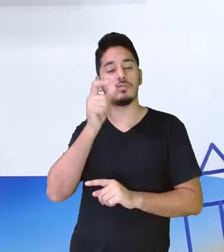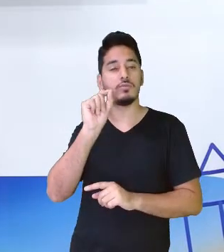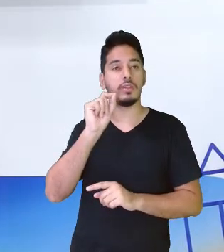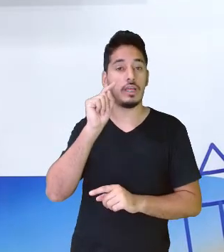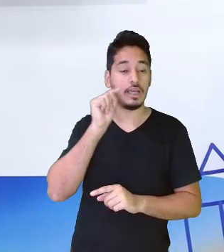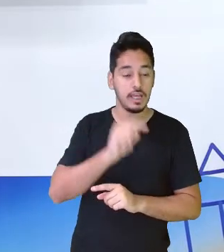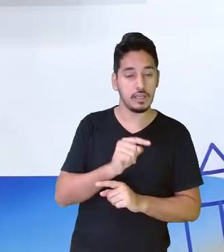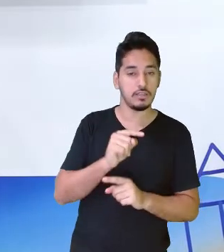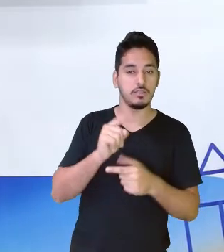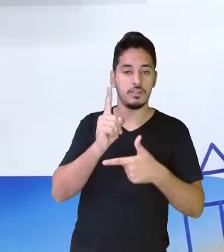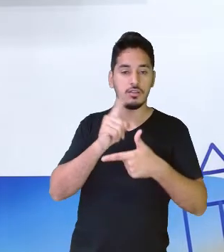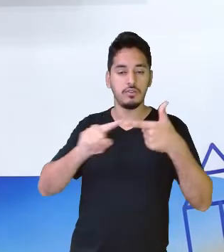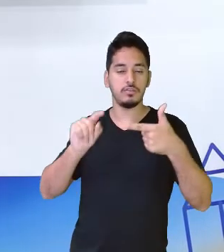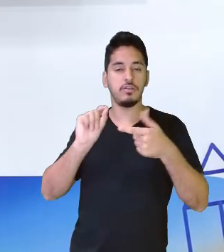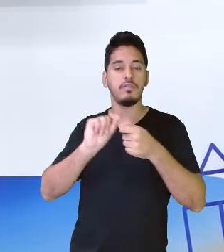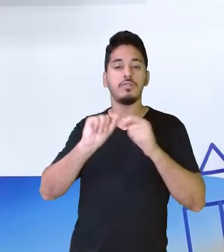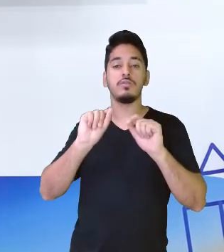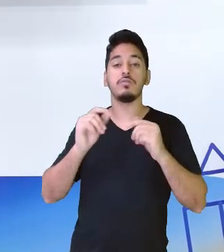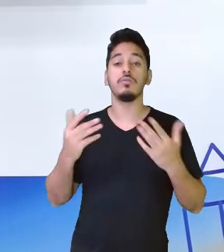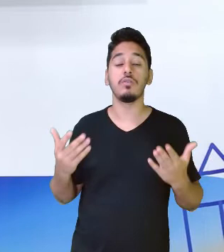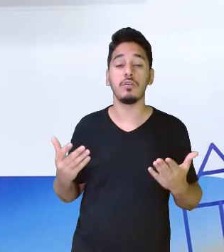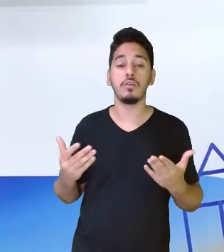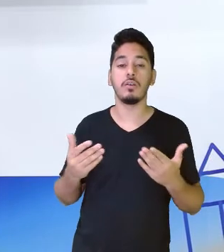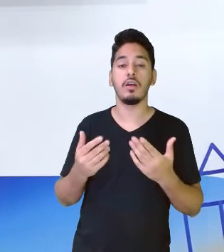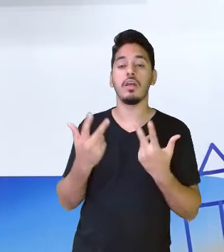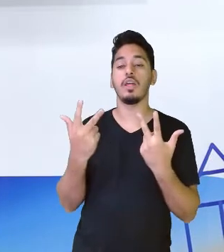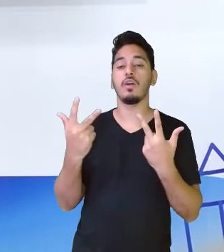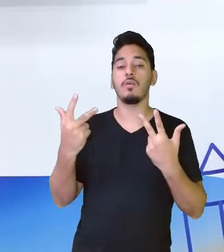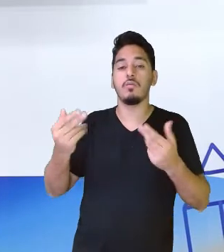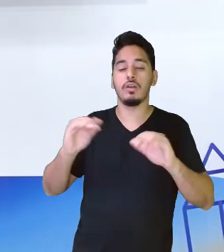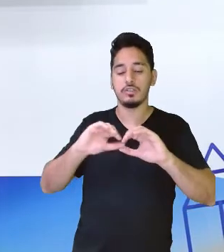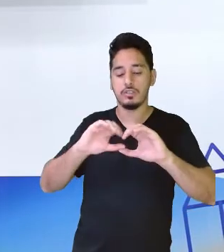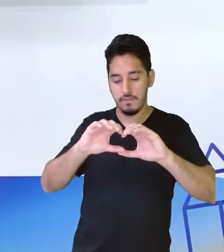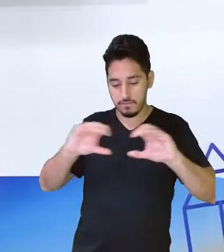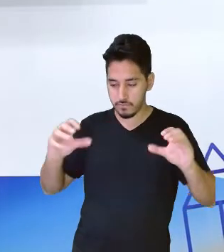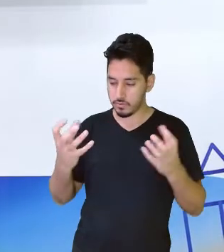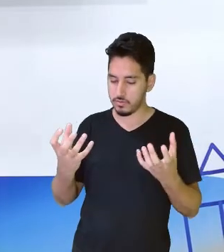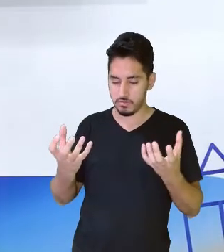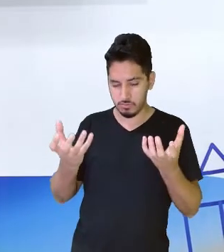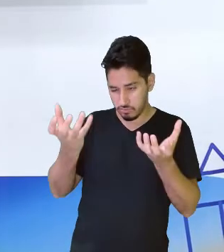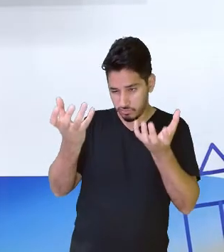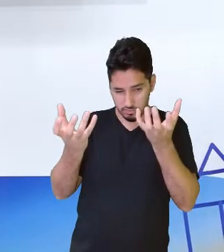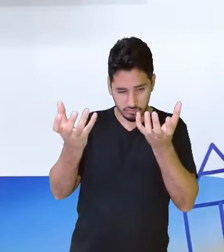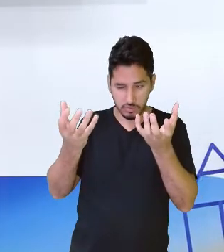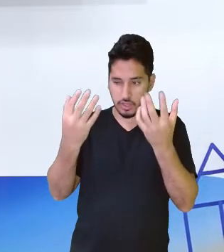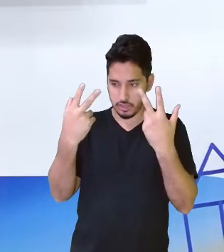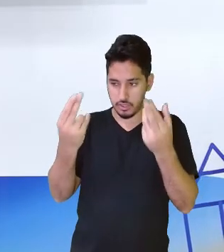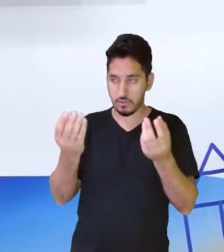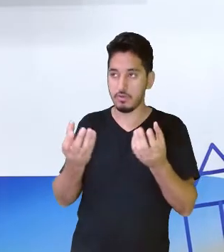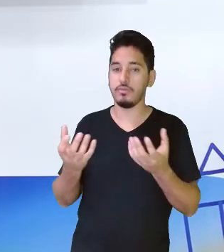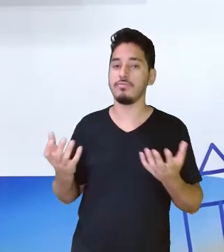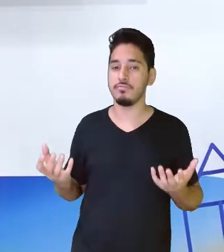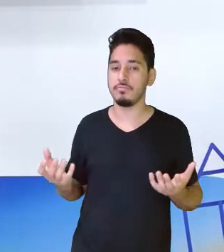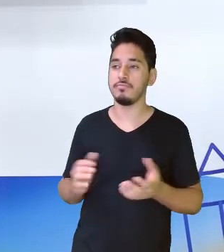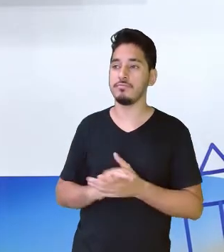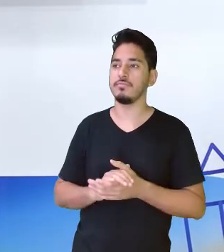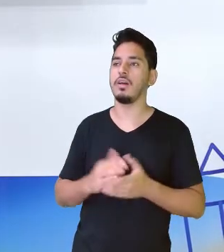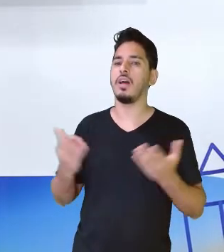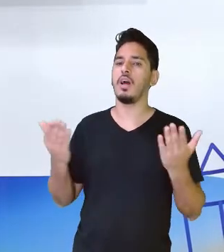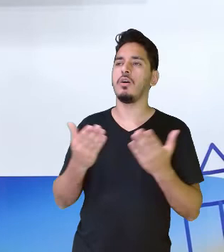essa divisão seja feita em partes iguais, beleza? Aí a gente já vai fazer